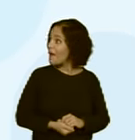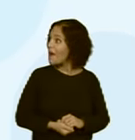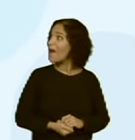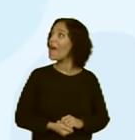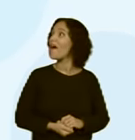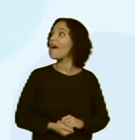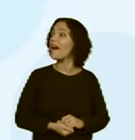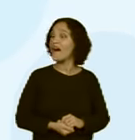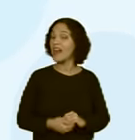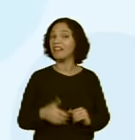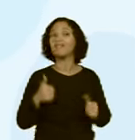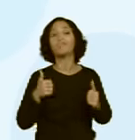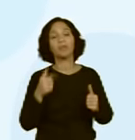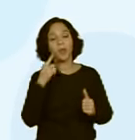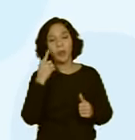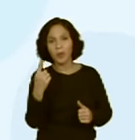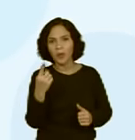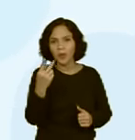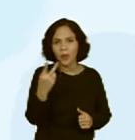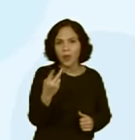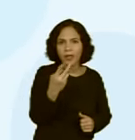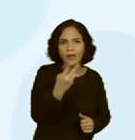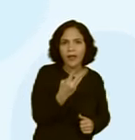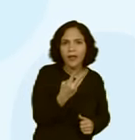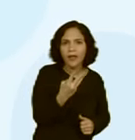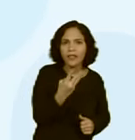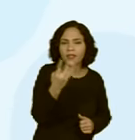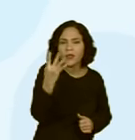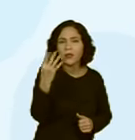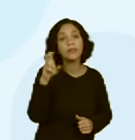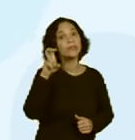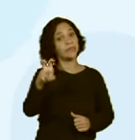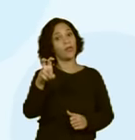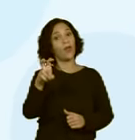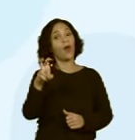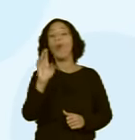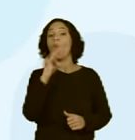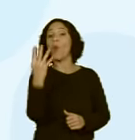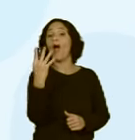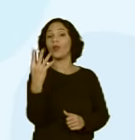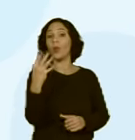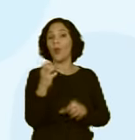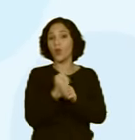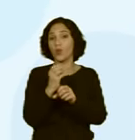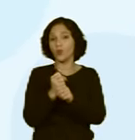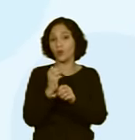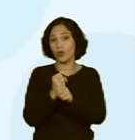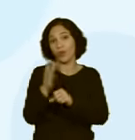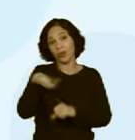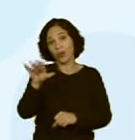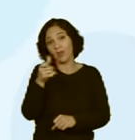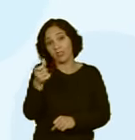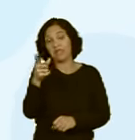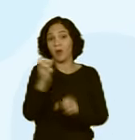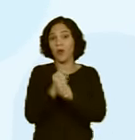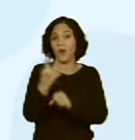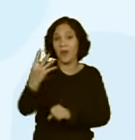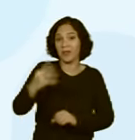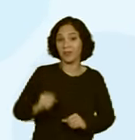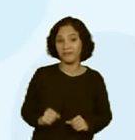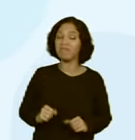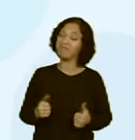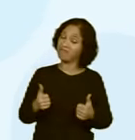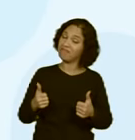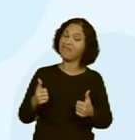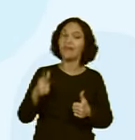Olha só, Esqueci do tênis. tirou aqui 1, 2, 3, 4 pontos de 6, né? O tênis